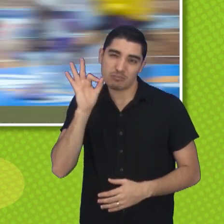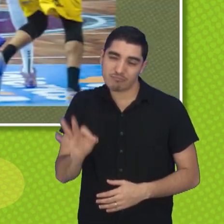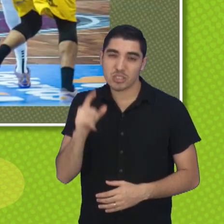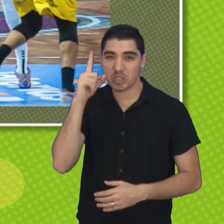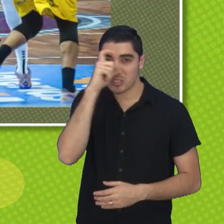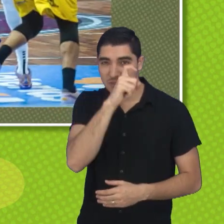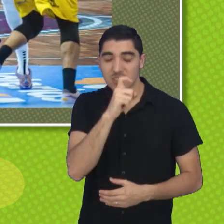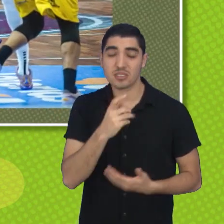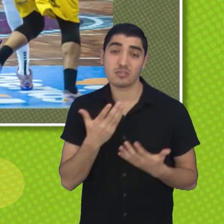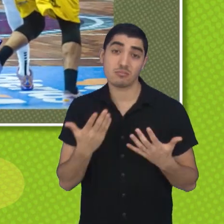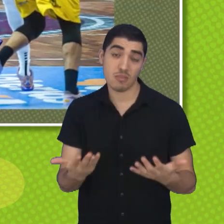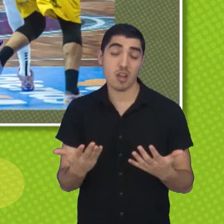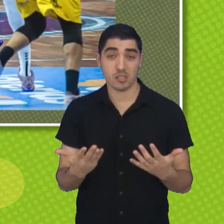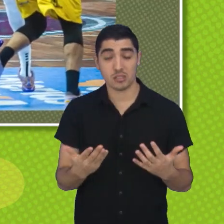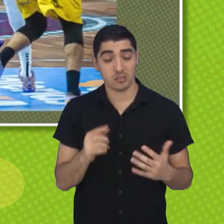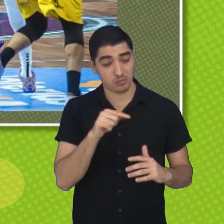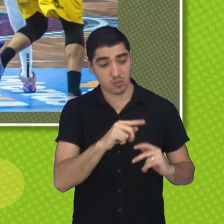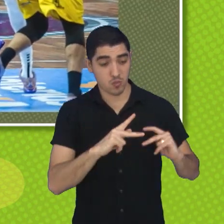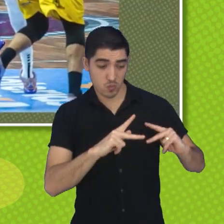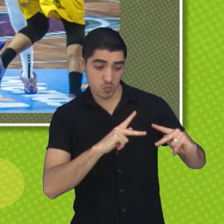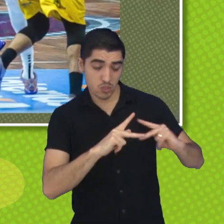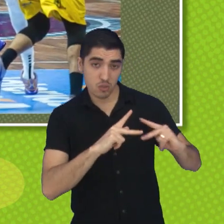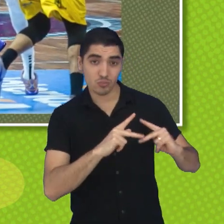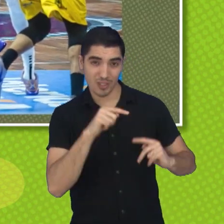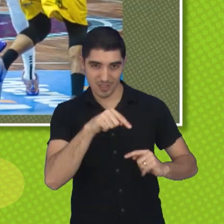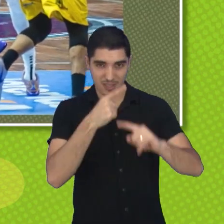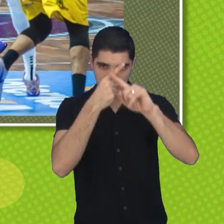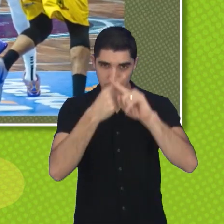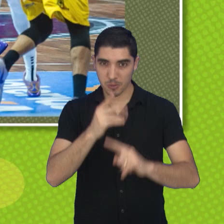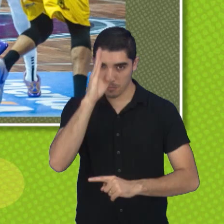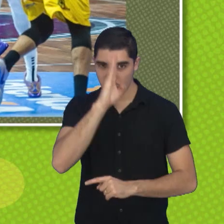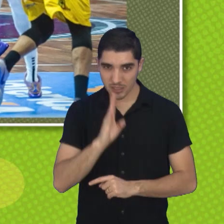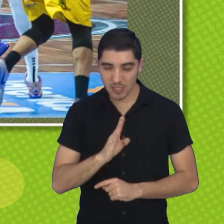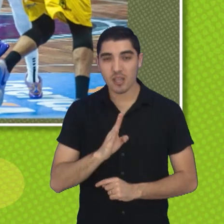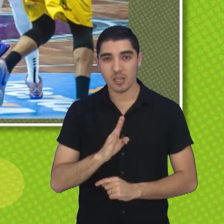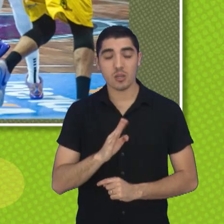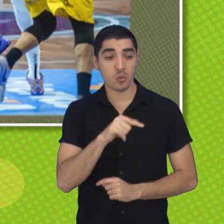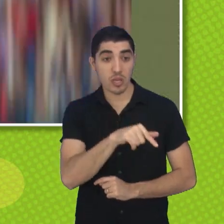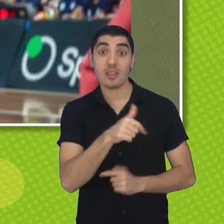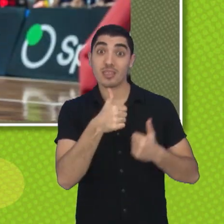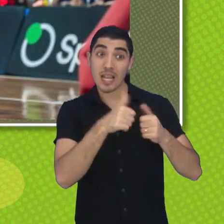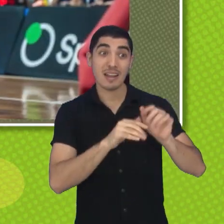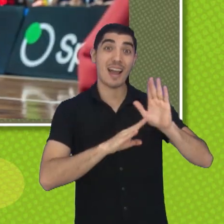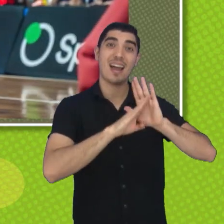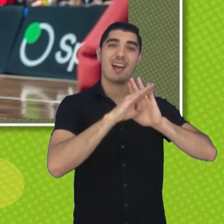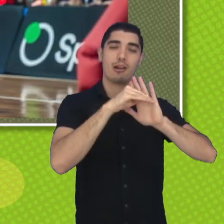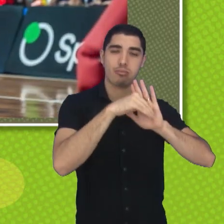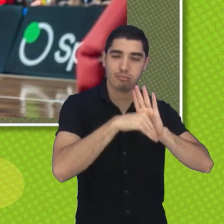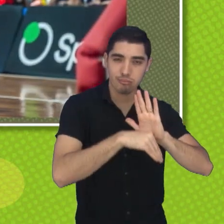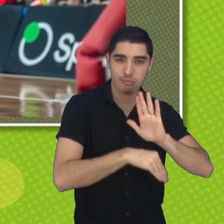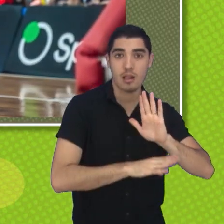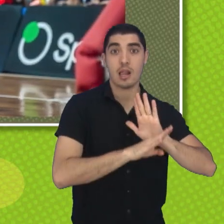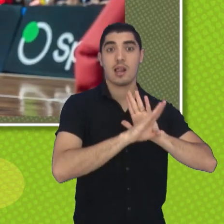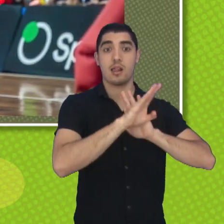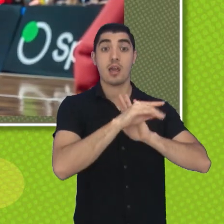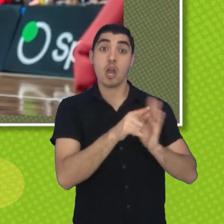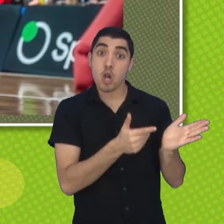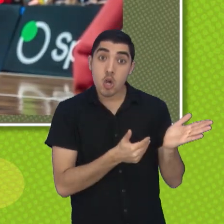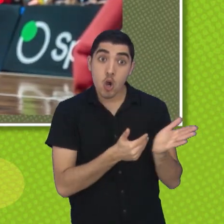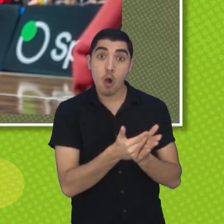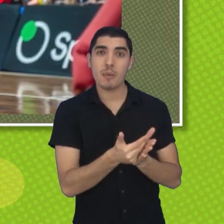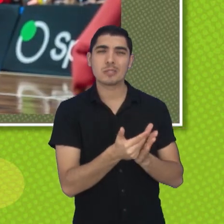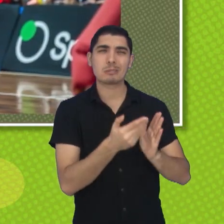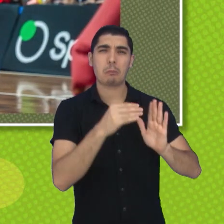Mas o São José nesse NBB teve muitos altos e muitos baixos, né? Começou com uma sequência